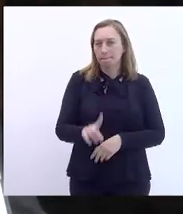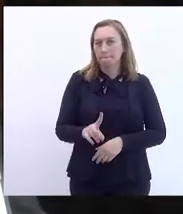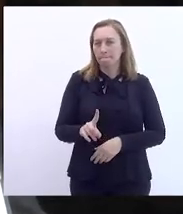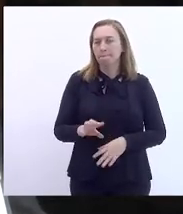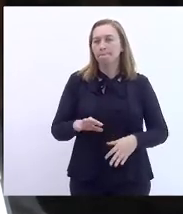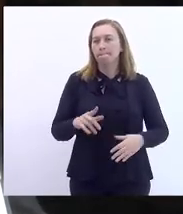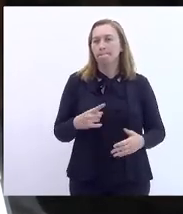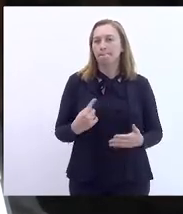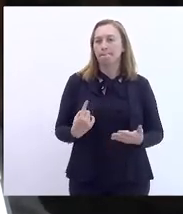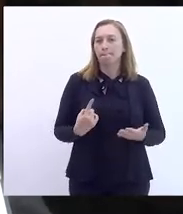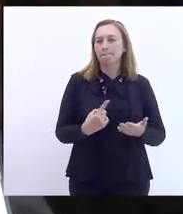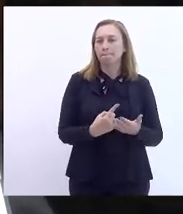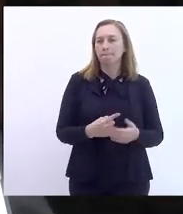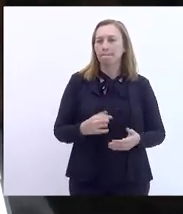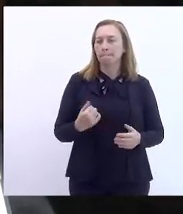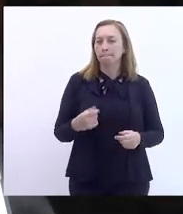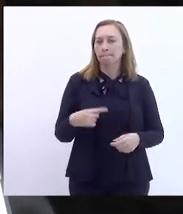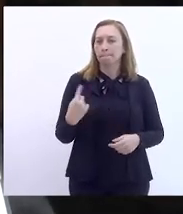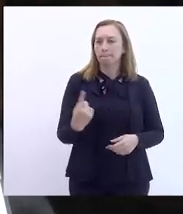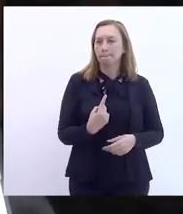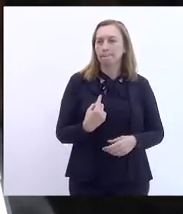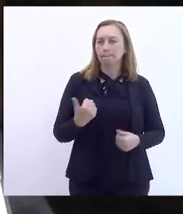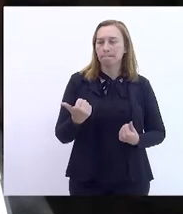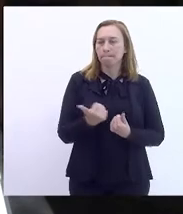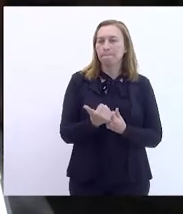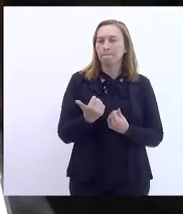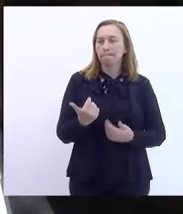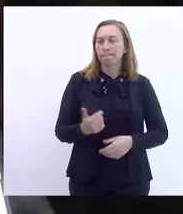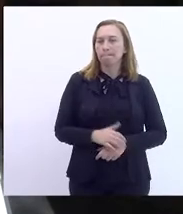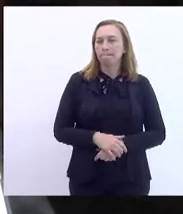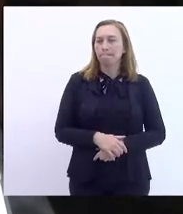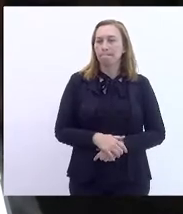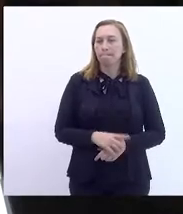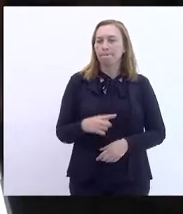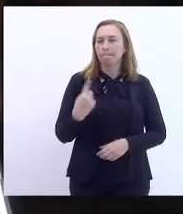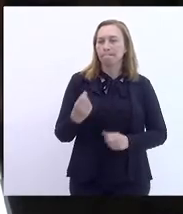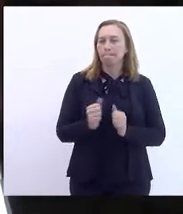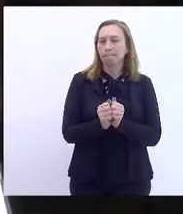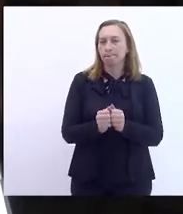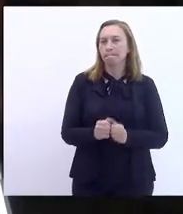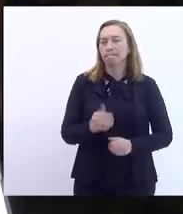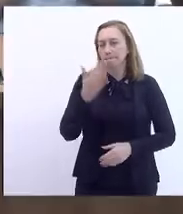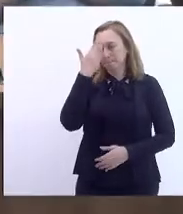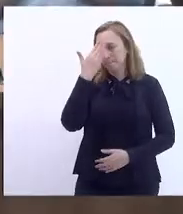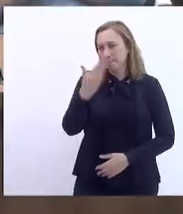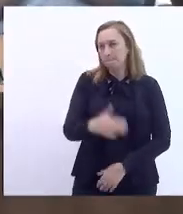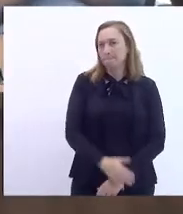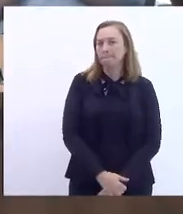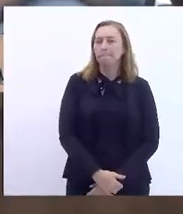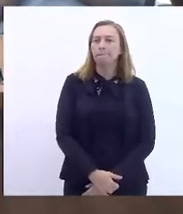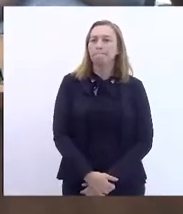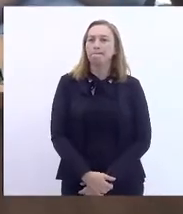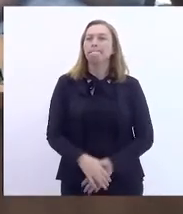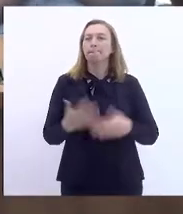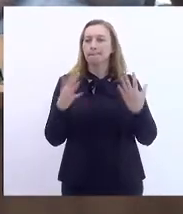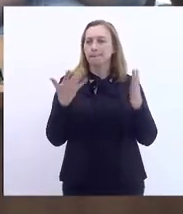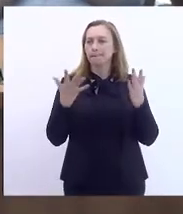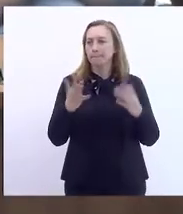tão contem com a ouvidoria conta com a defensoria pública e estamos juntos obrigado a